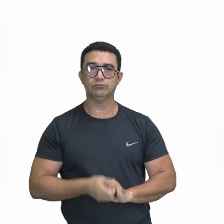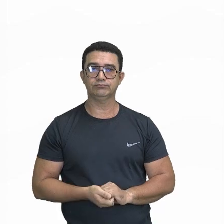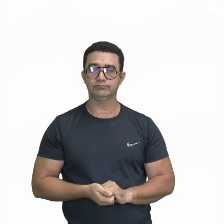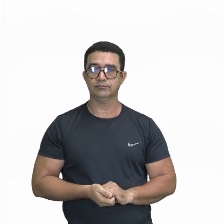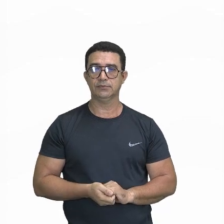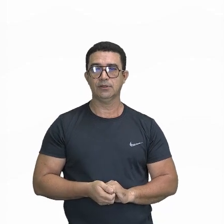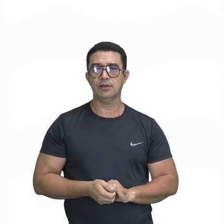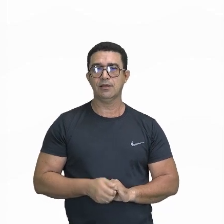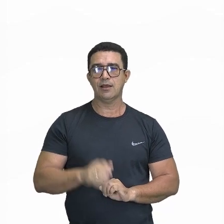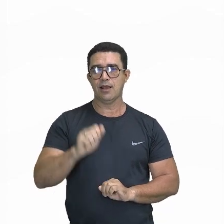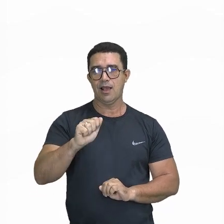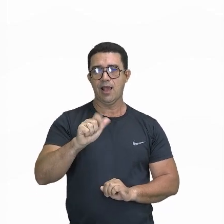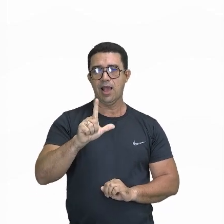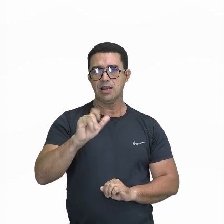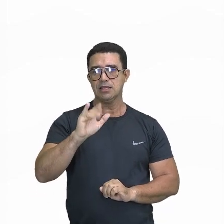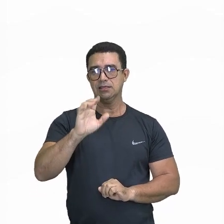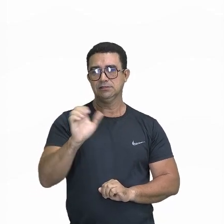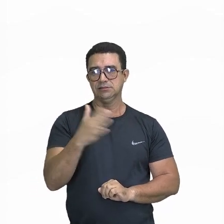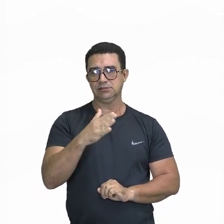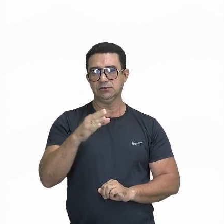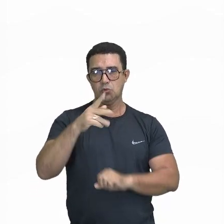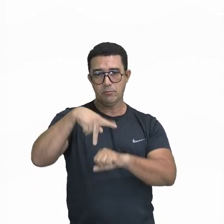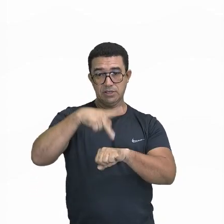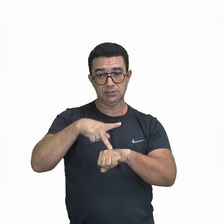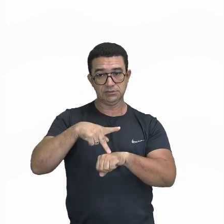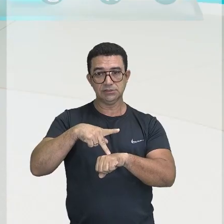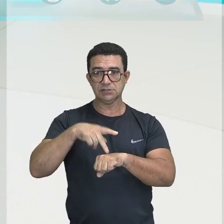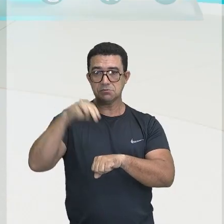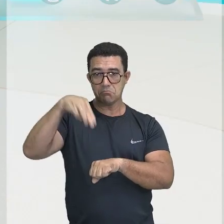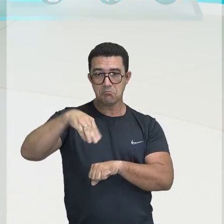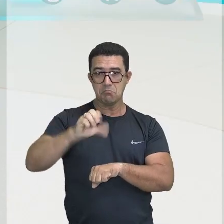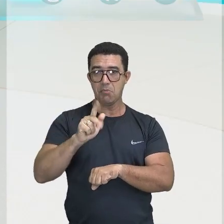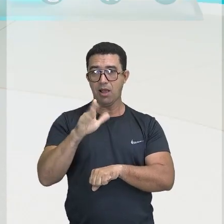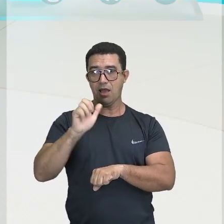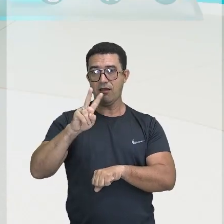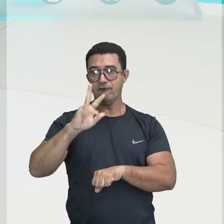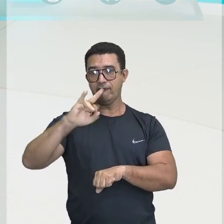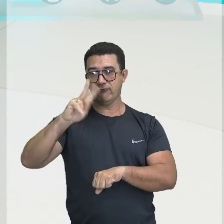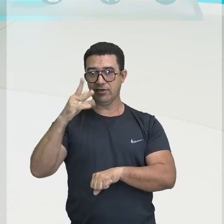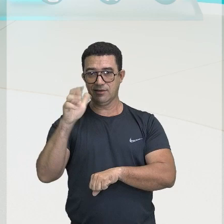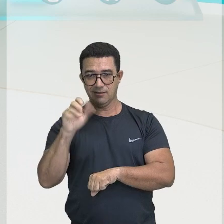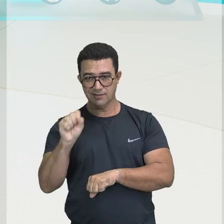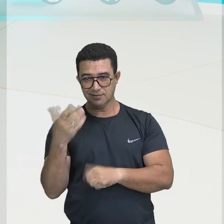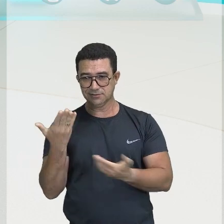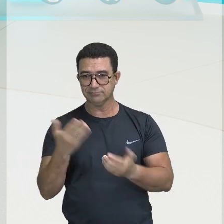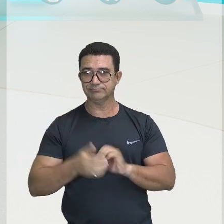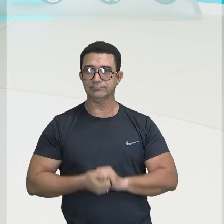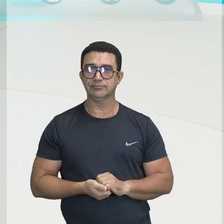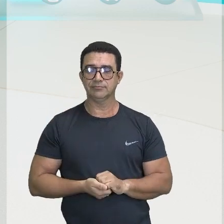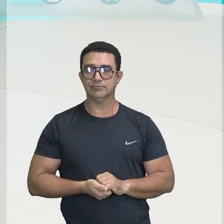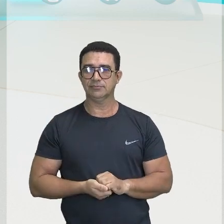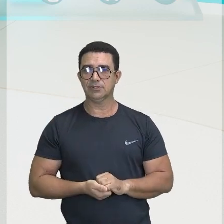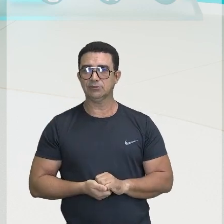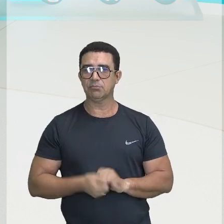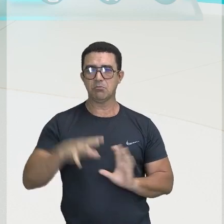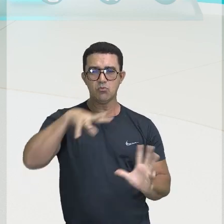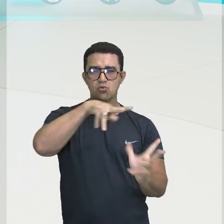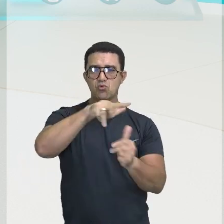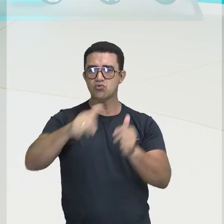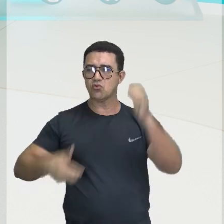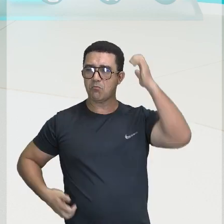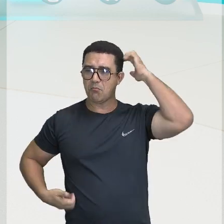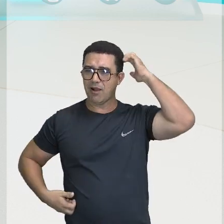no País da Maravilha utilizou essa técnica, Malévola, Planeta dos Macacos,